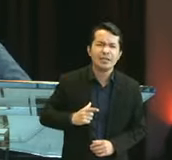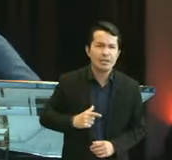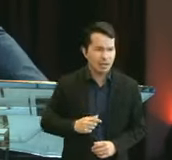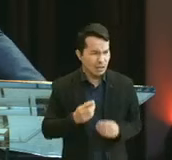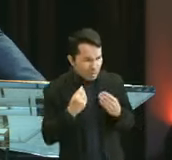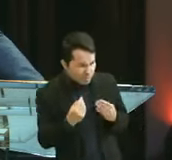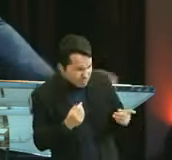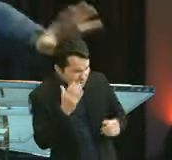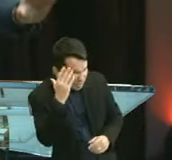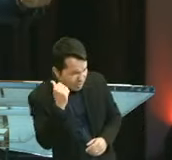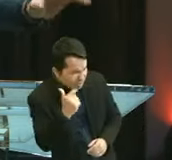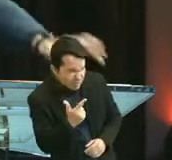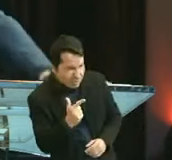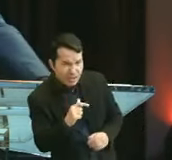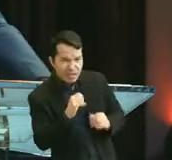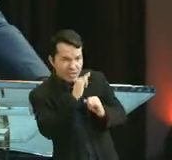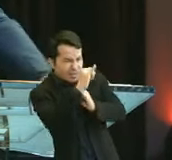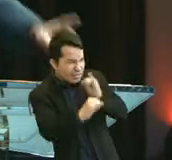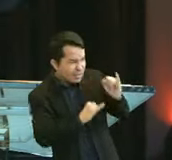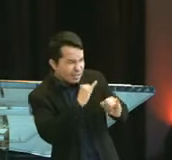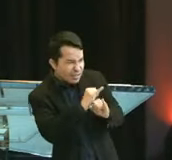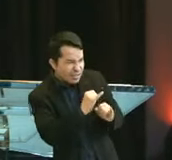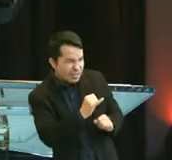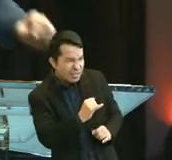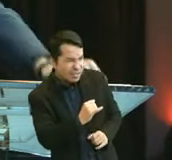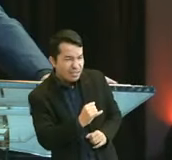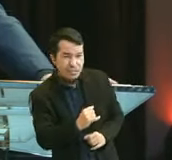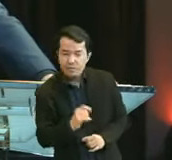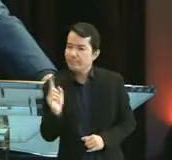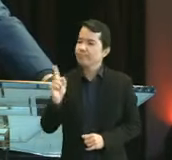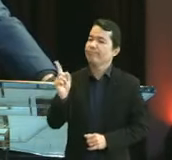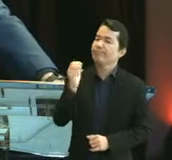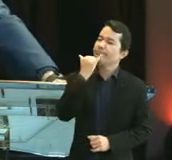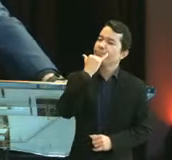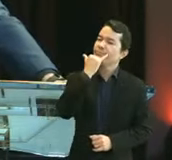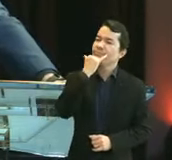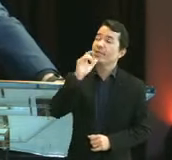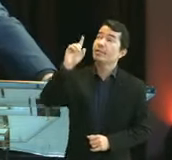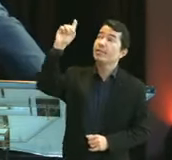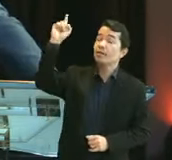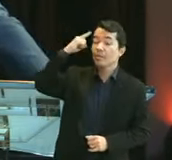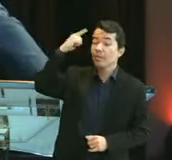site. Esse cachorro não está à venda, Deus mandou comprar.